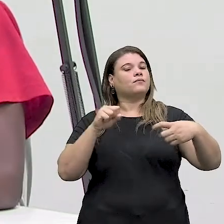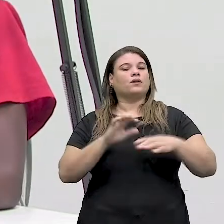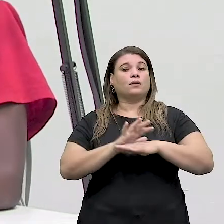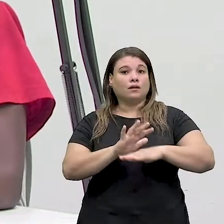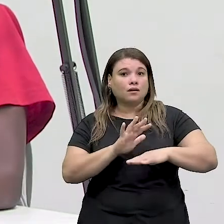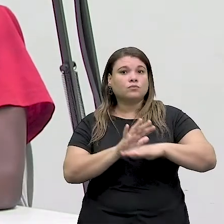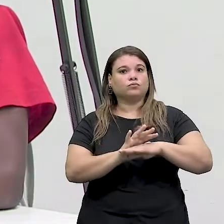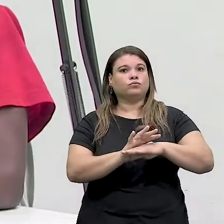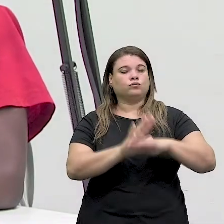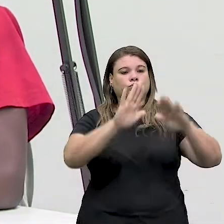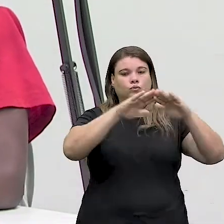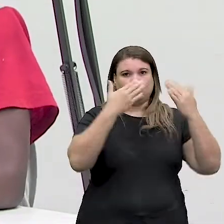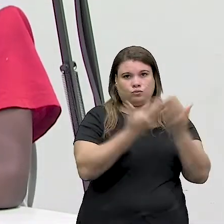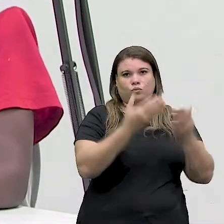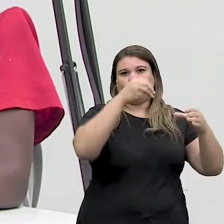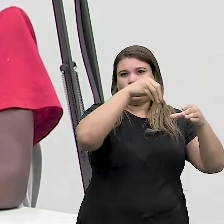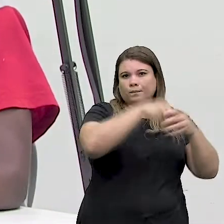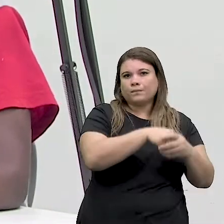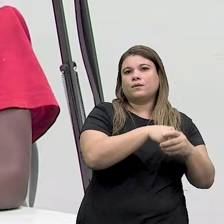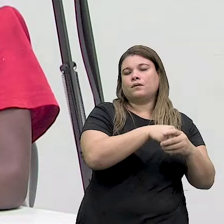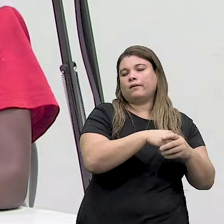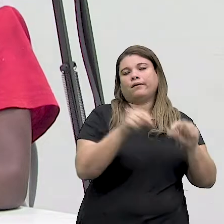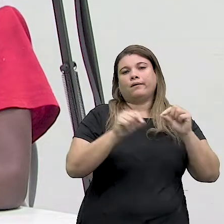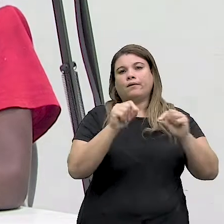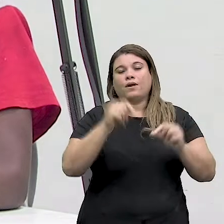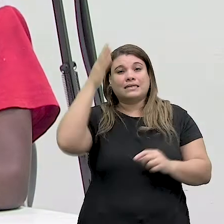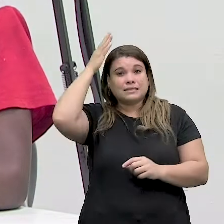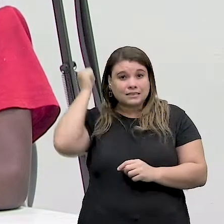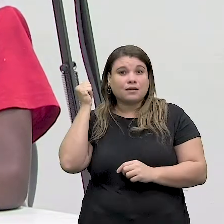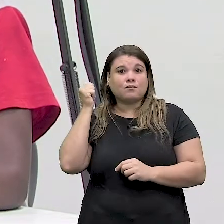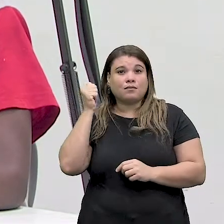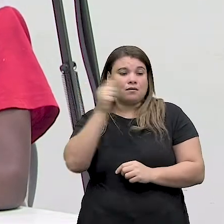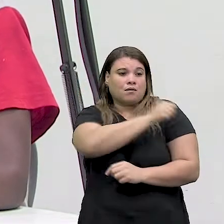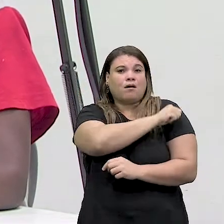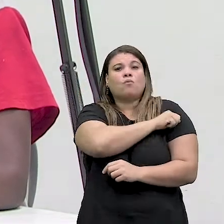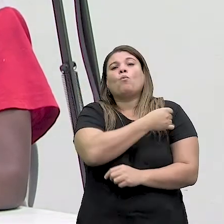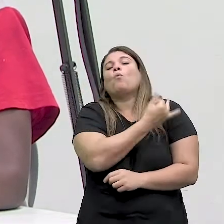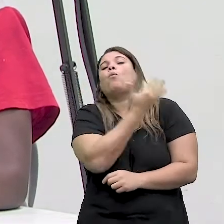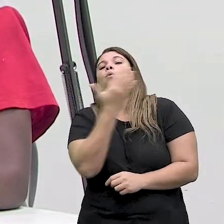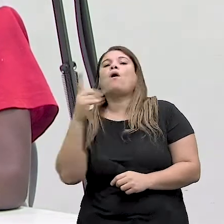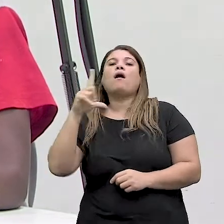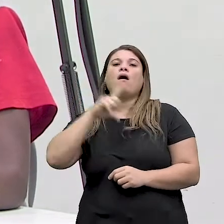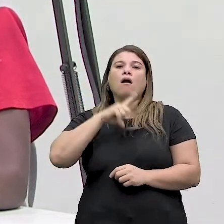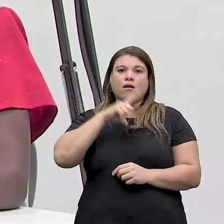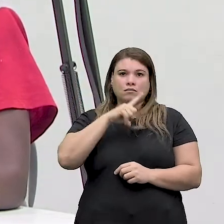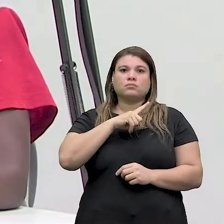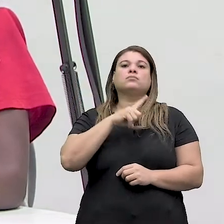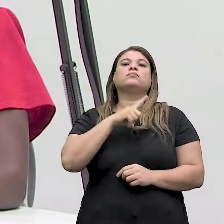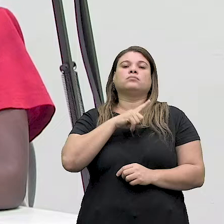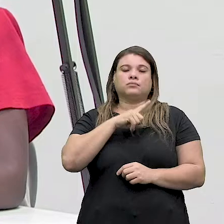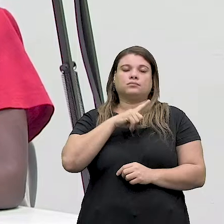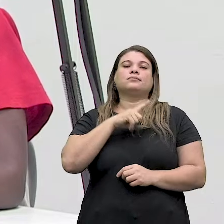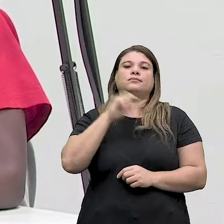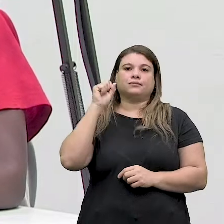escola, tanto a parte administrativa, na alimentação e também o nosso diário, tá, gente? E